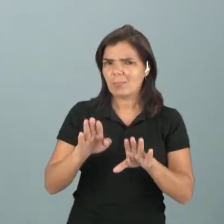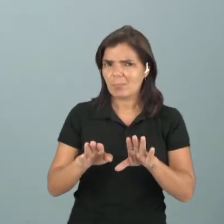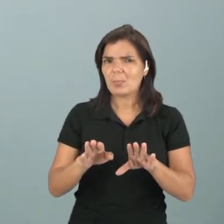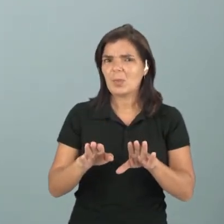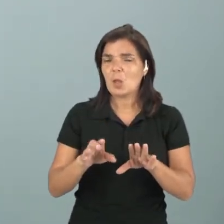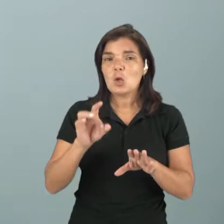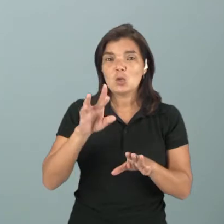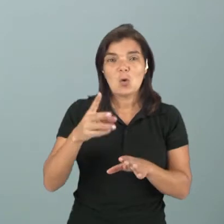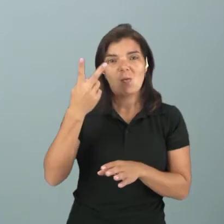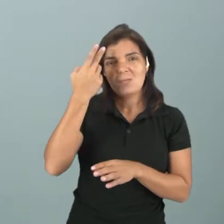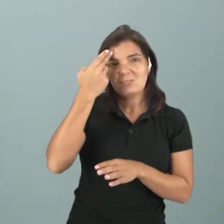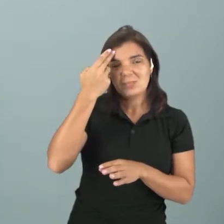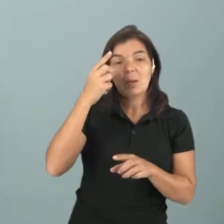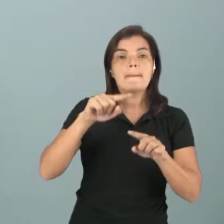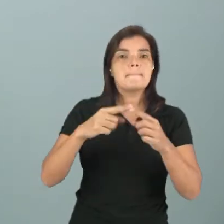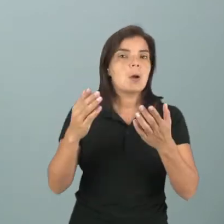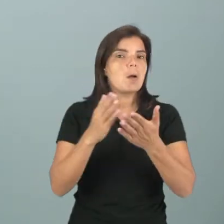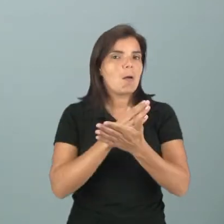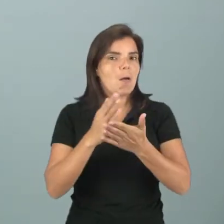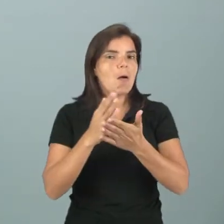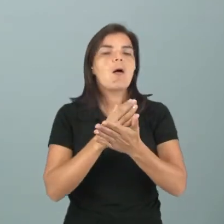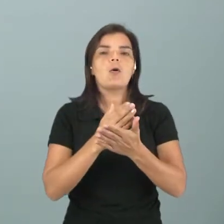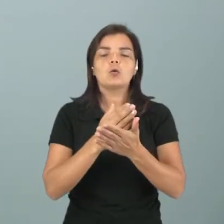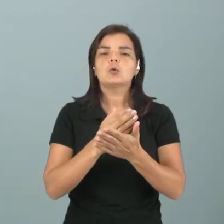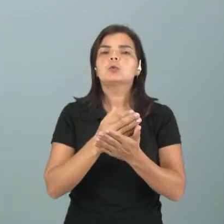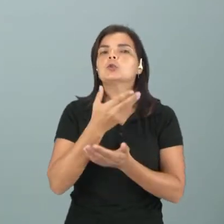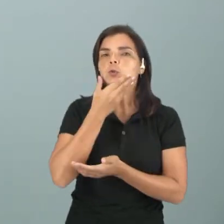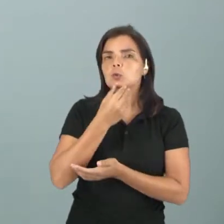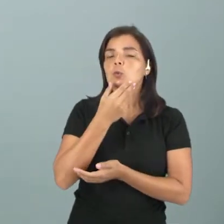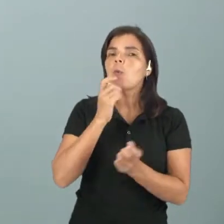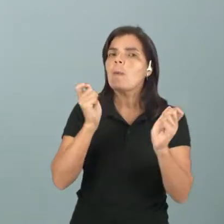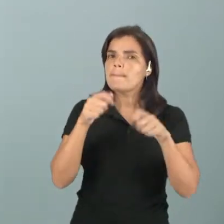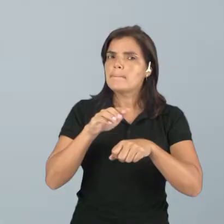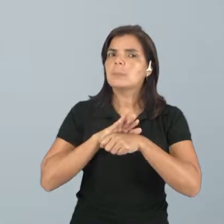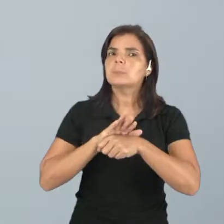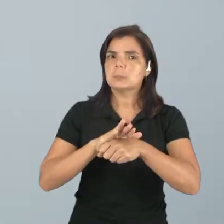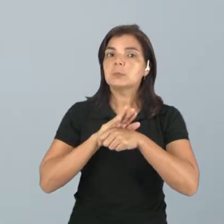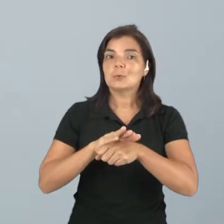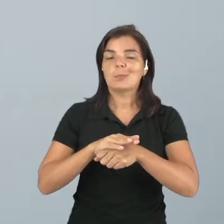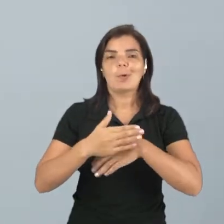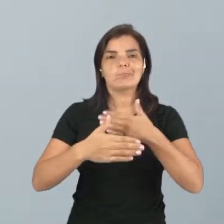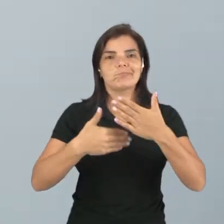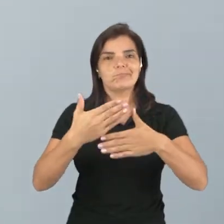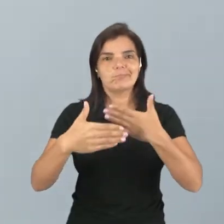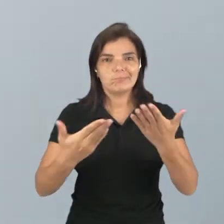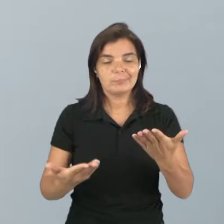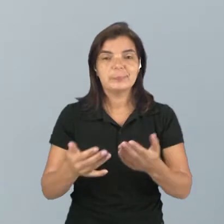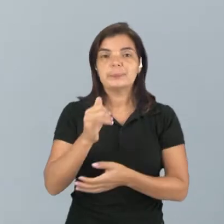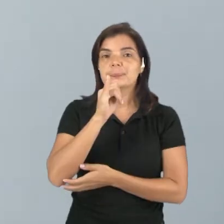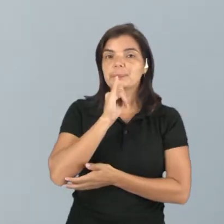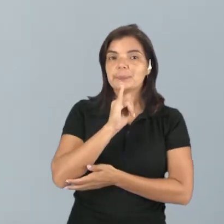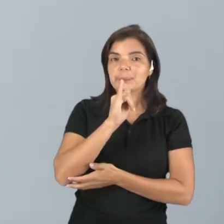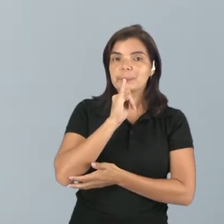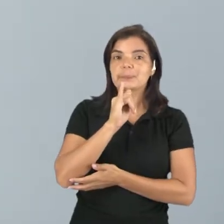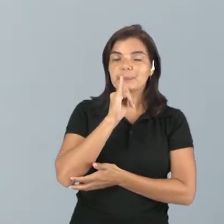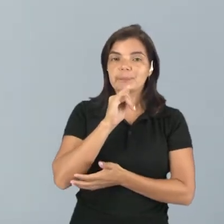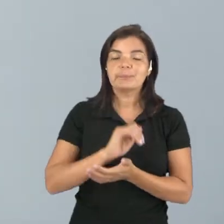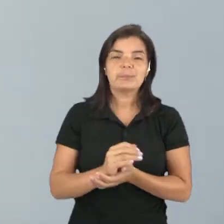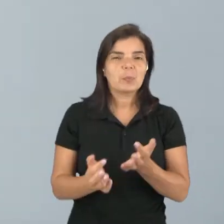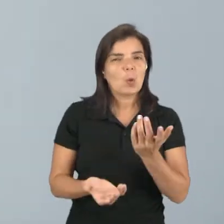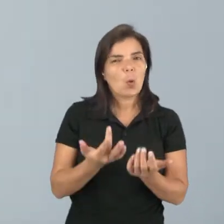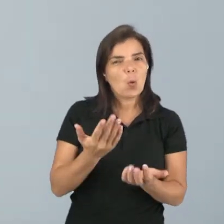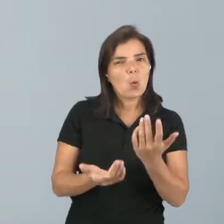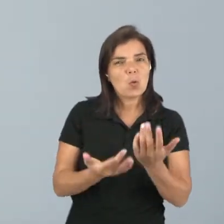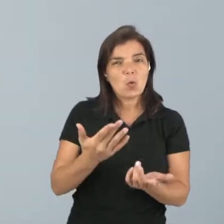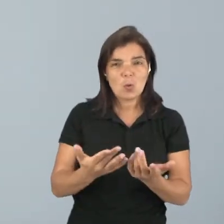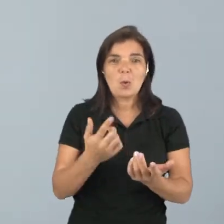atividades são só naturais. Às vezes, algumas atividades humanas também podem colaborar para esse processo, como, por exemplo, a queima de